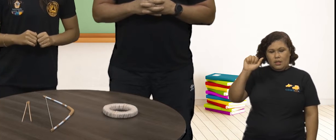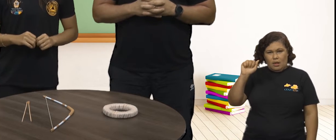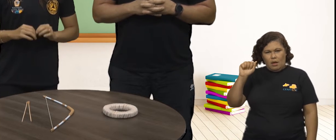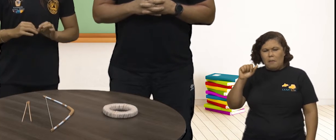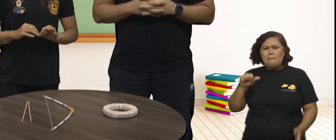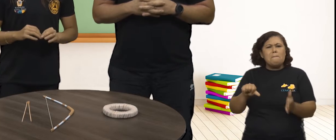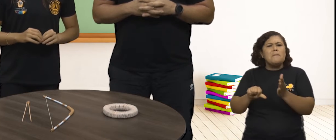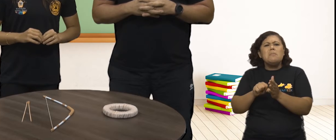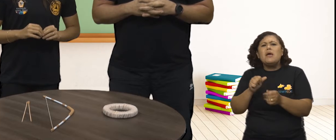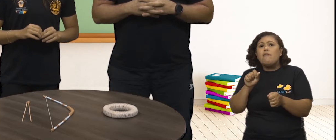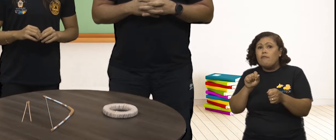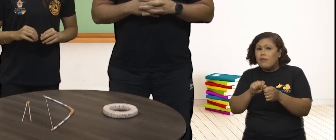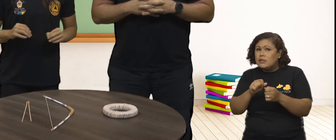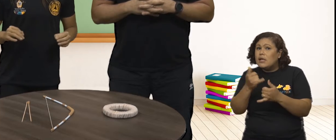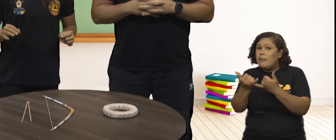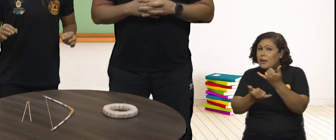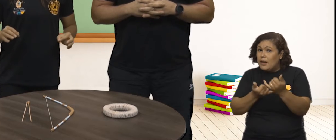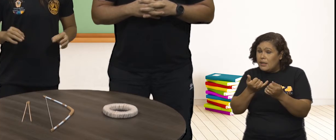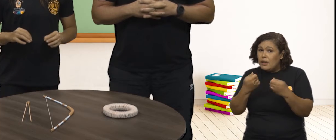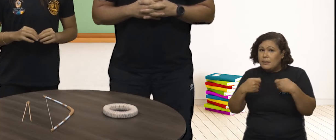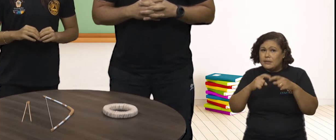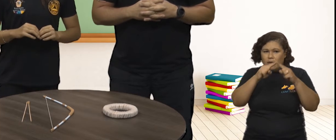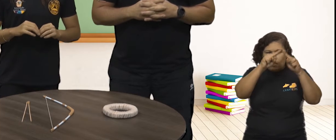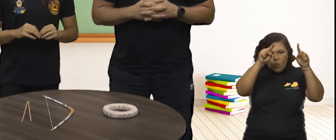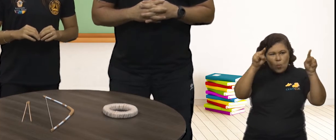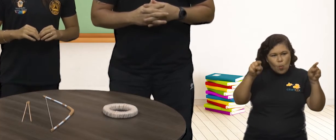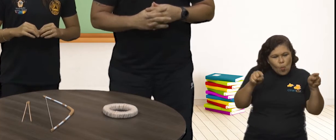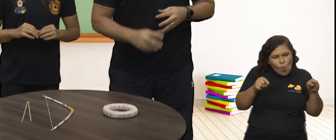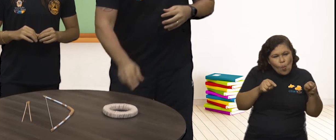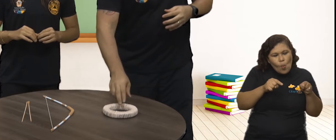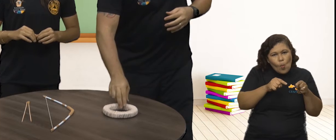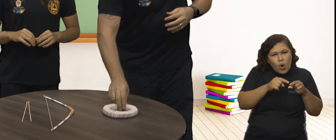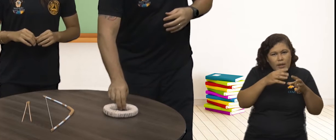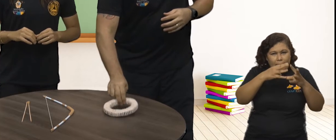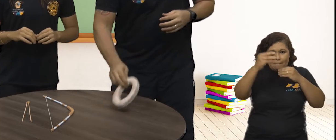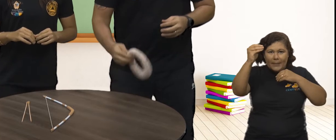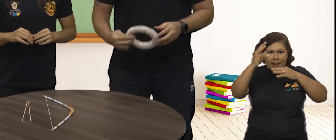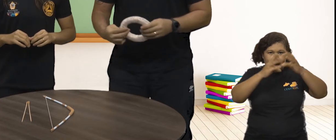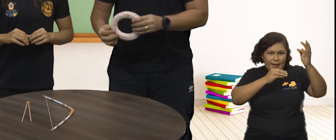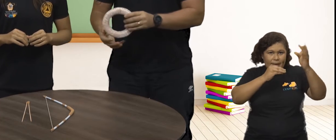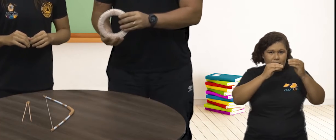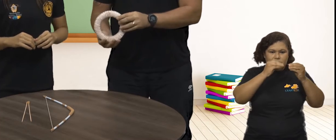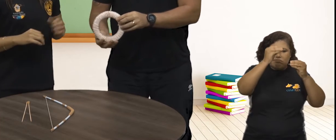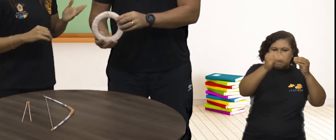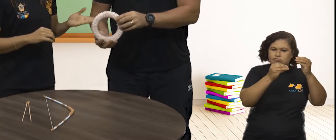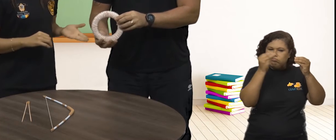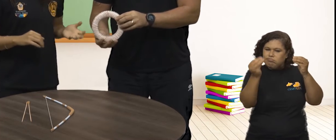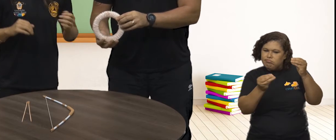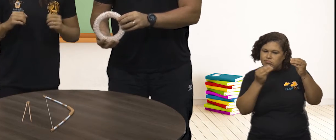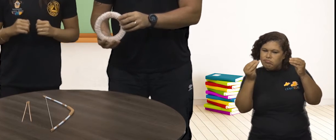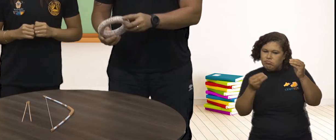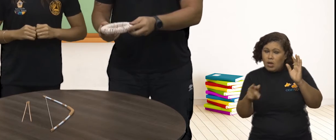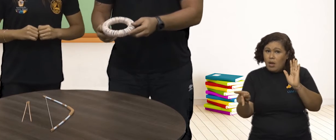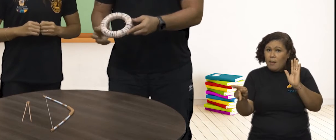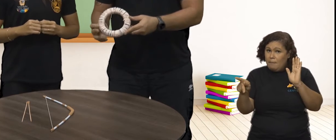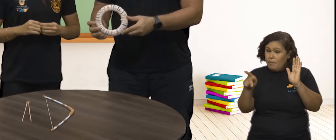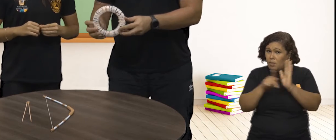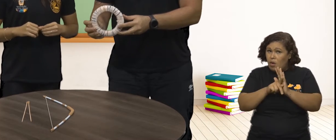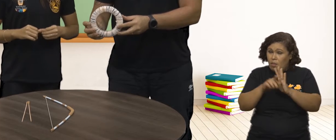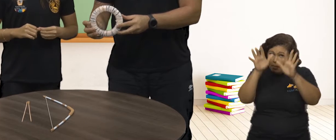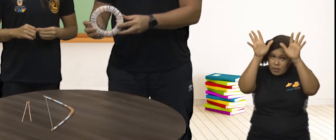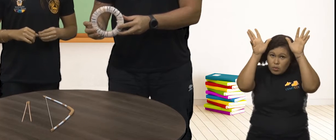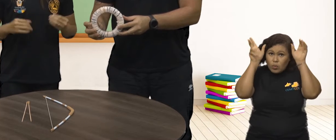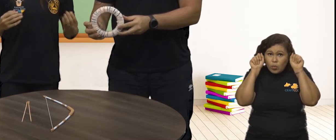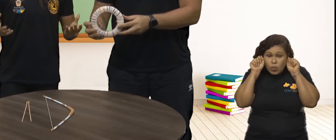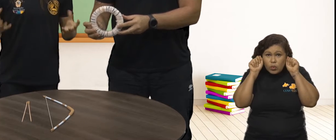brinquedo. Trata-se de uma roda de palha recoberta com cortiça de imbira, uma árvore típica da região do Cerrado,